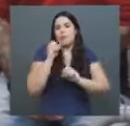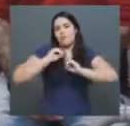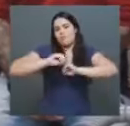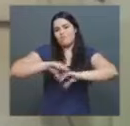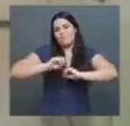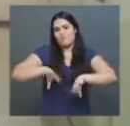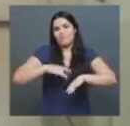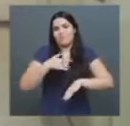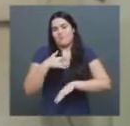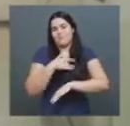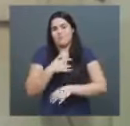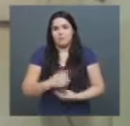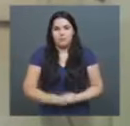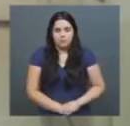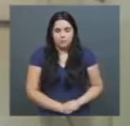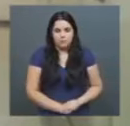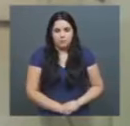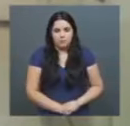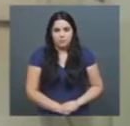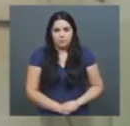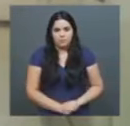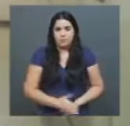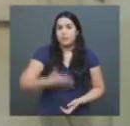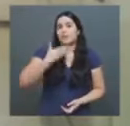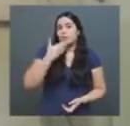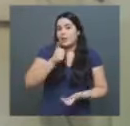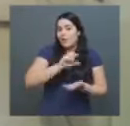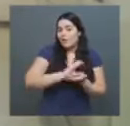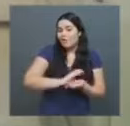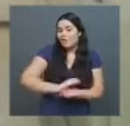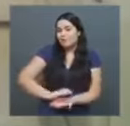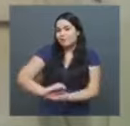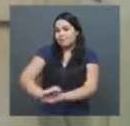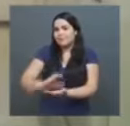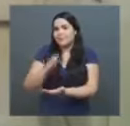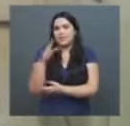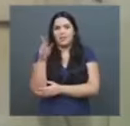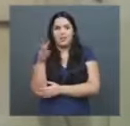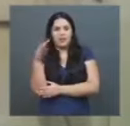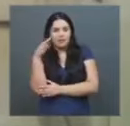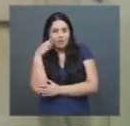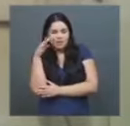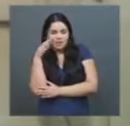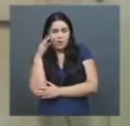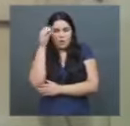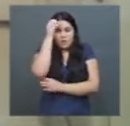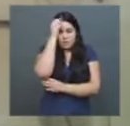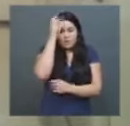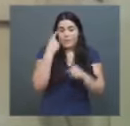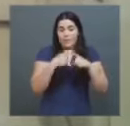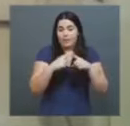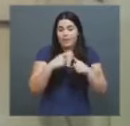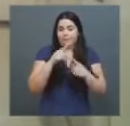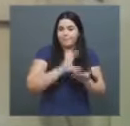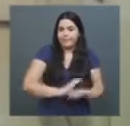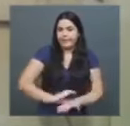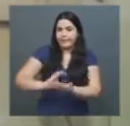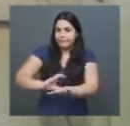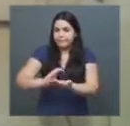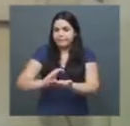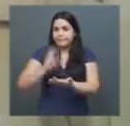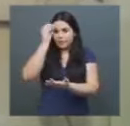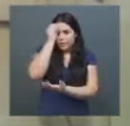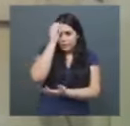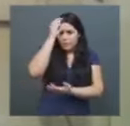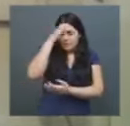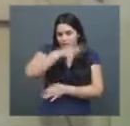a saúde. É muito melhor a gente investir na atenção primária, investir em conhecimento, porque investindo em conhecimento nessa área da saúde, a